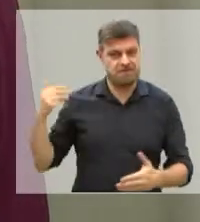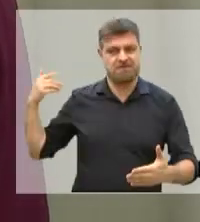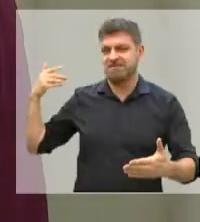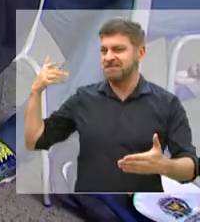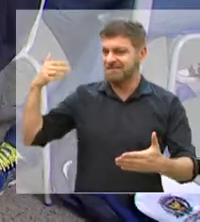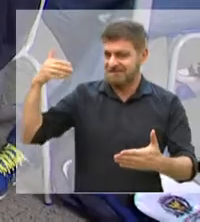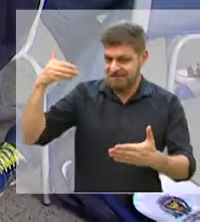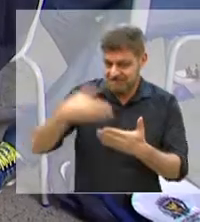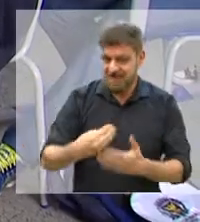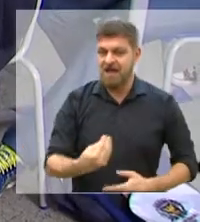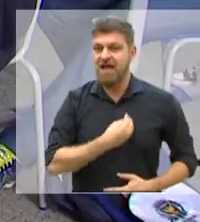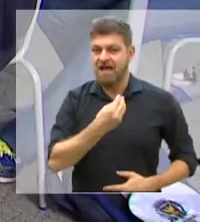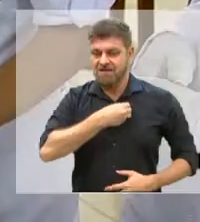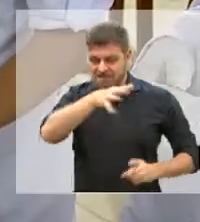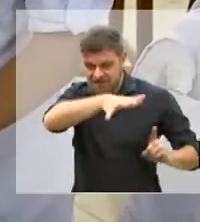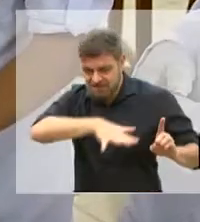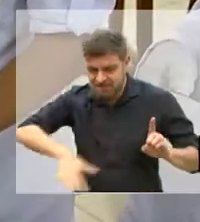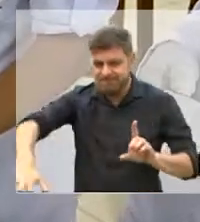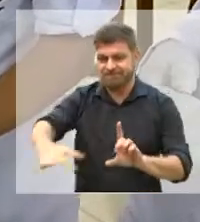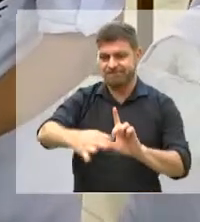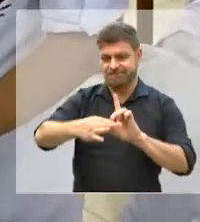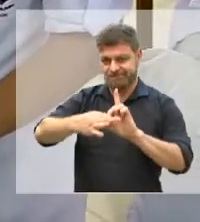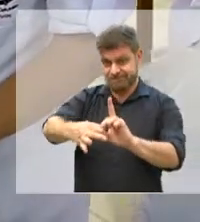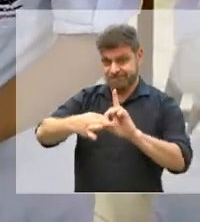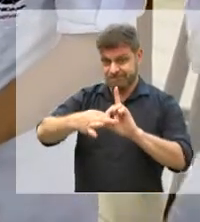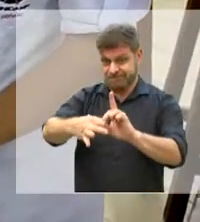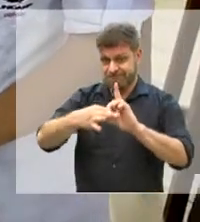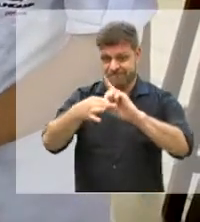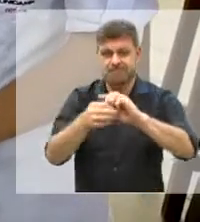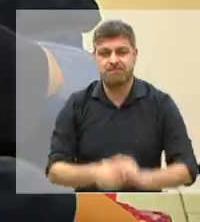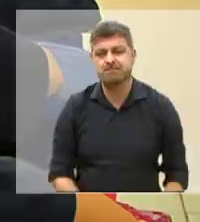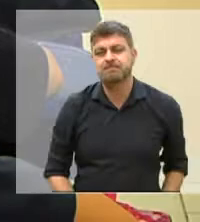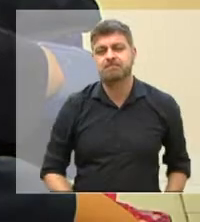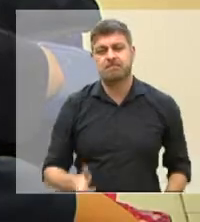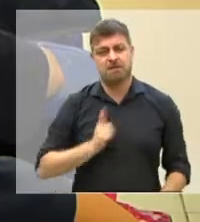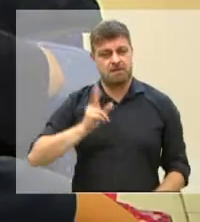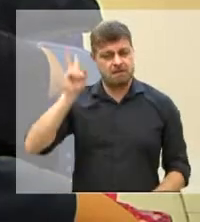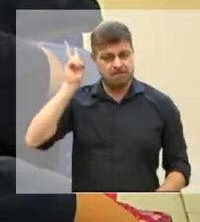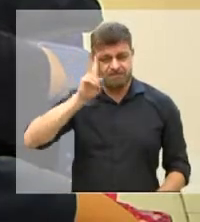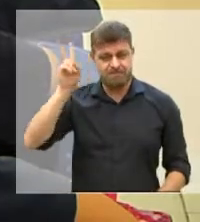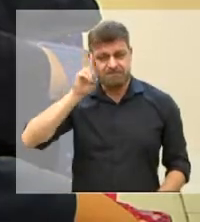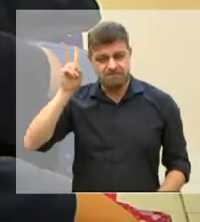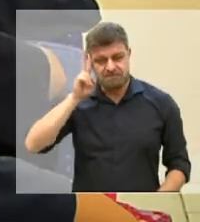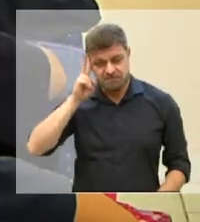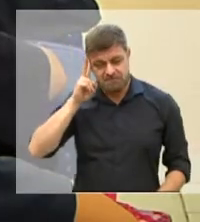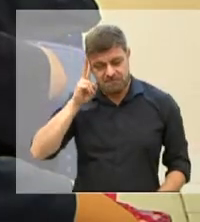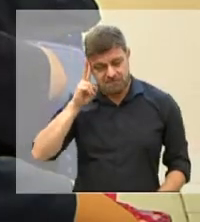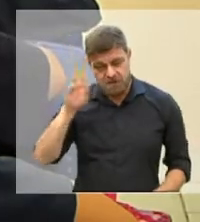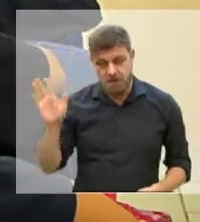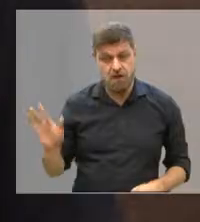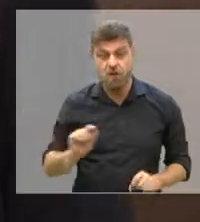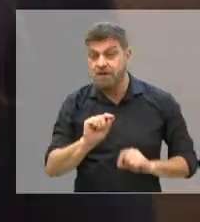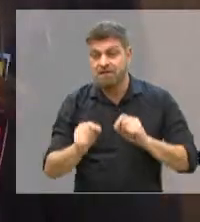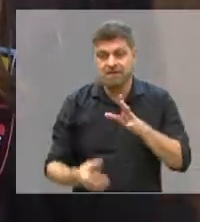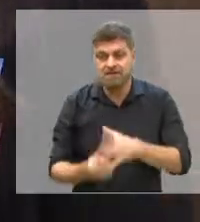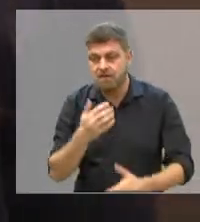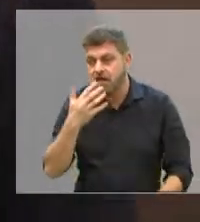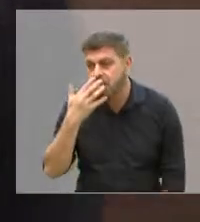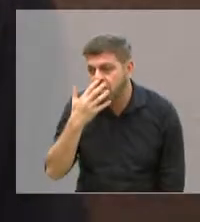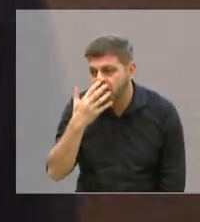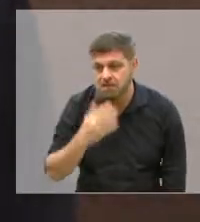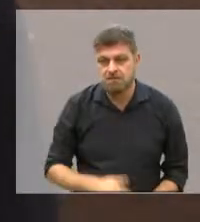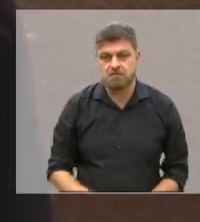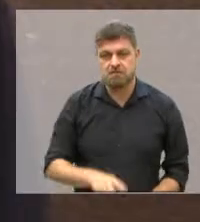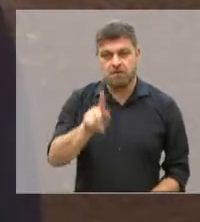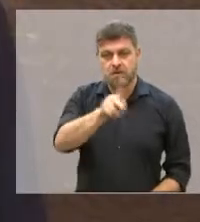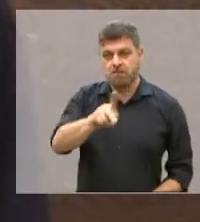da vida de muita gente. E olha que é uma história cheia de admiração. Eu admiro a figura